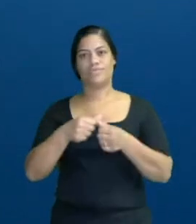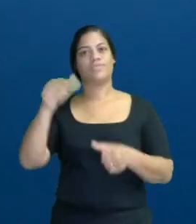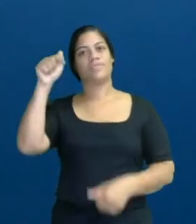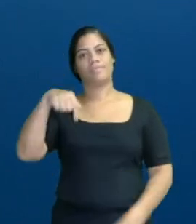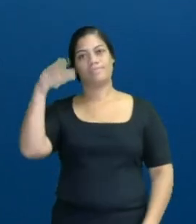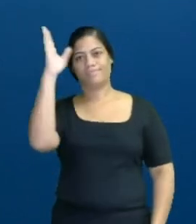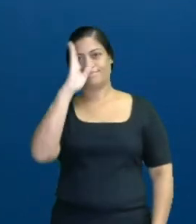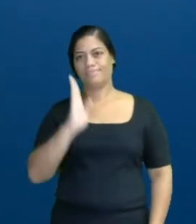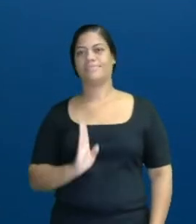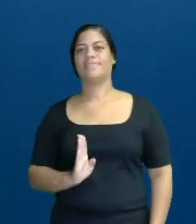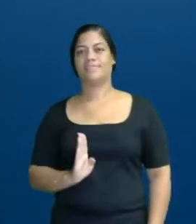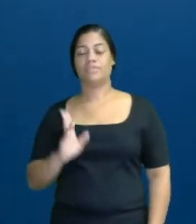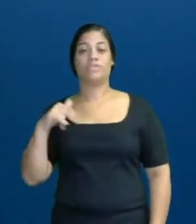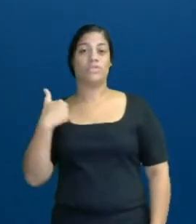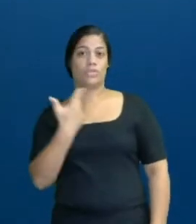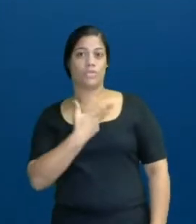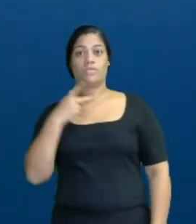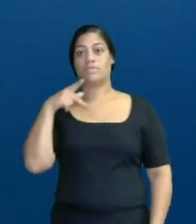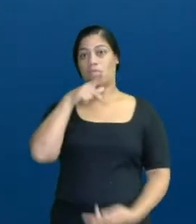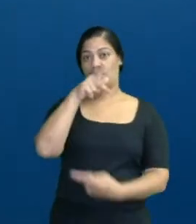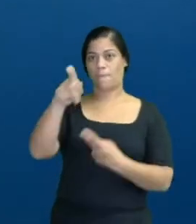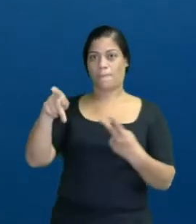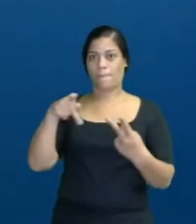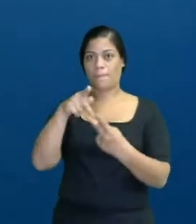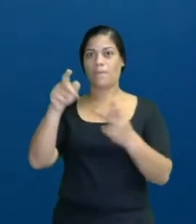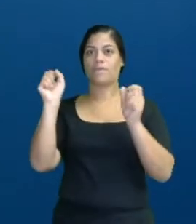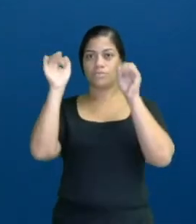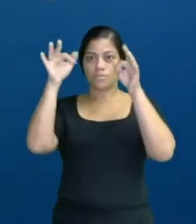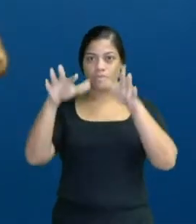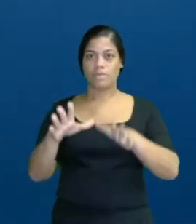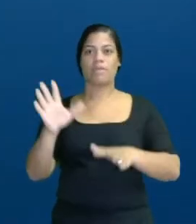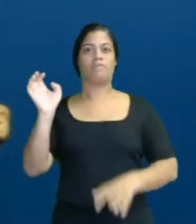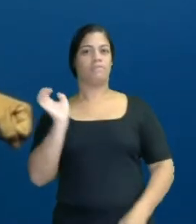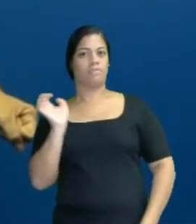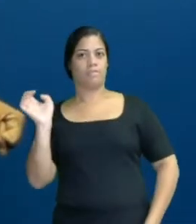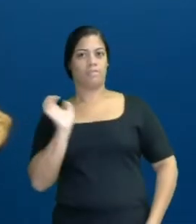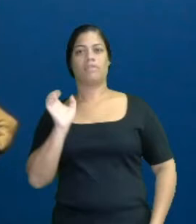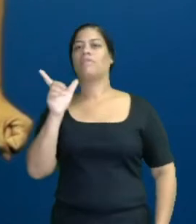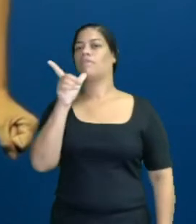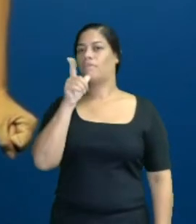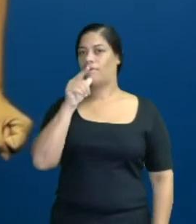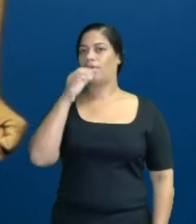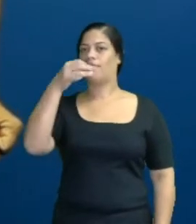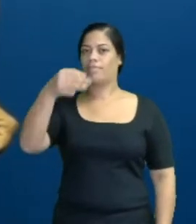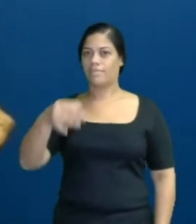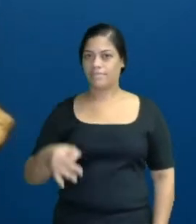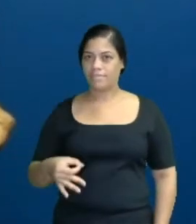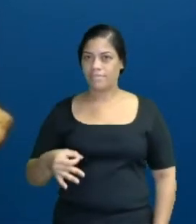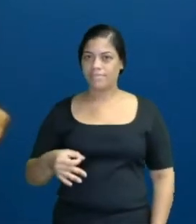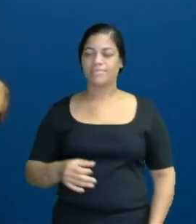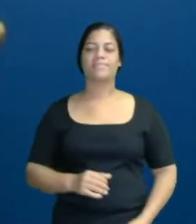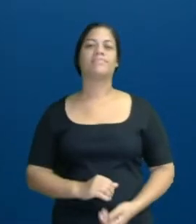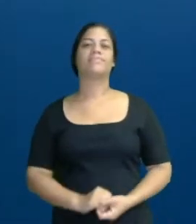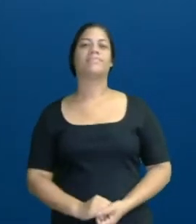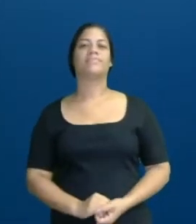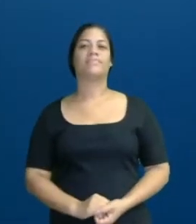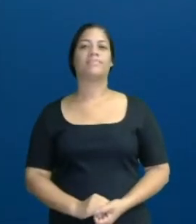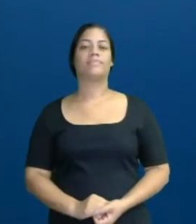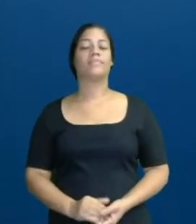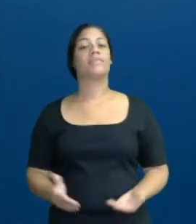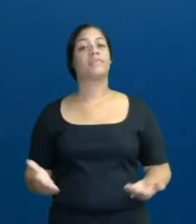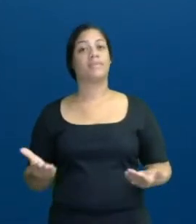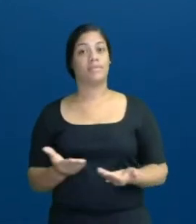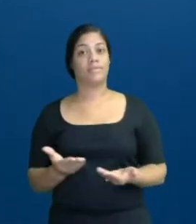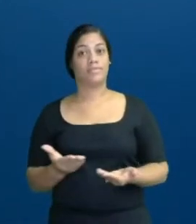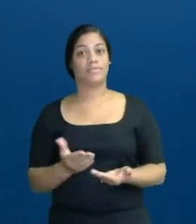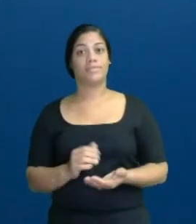no Brasil. Então, a gente é um país abençoado, rico em água. Certo? E aí a gente